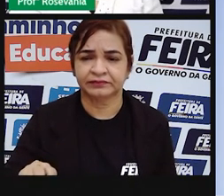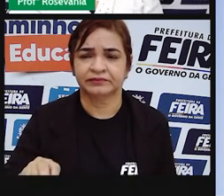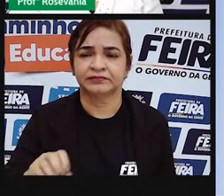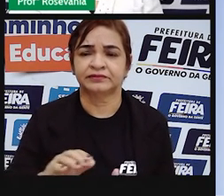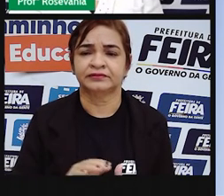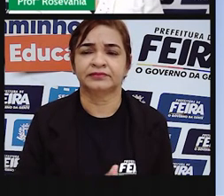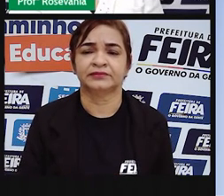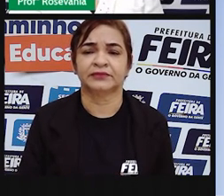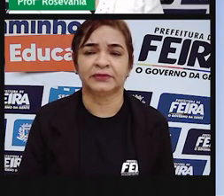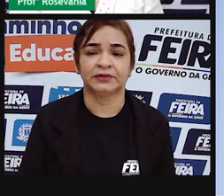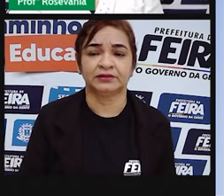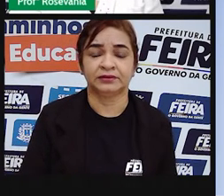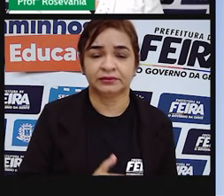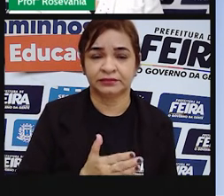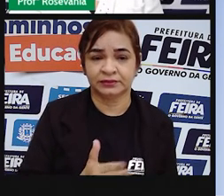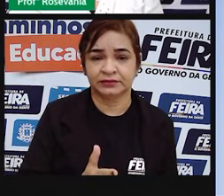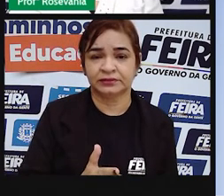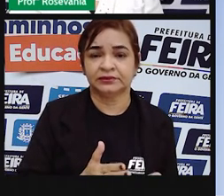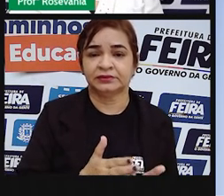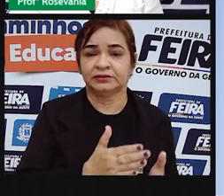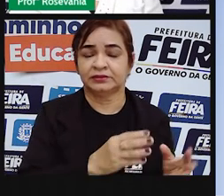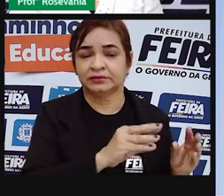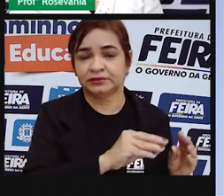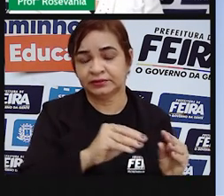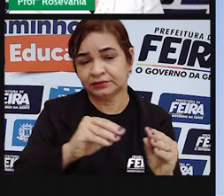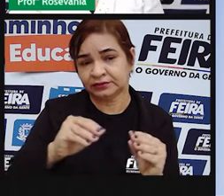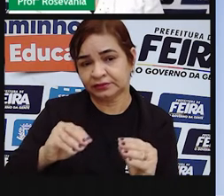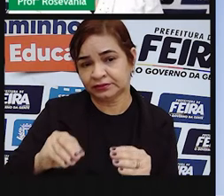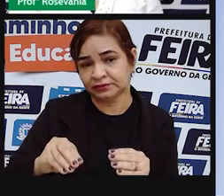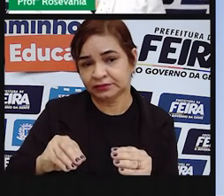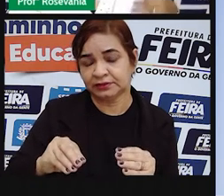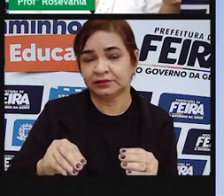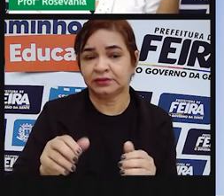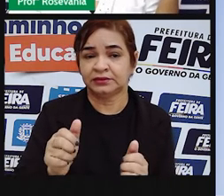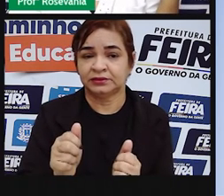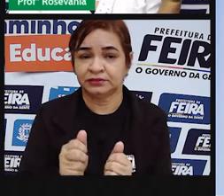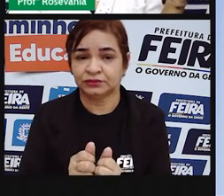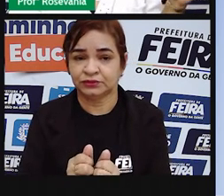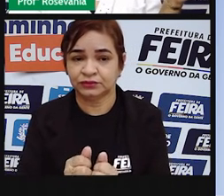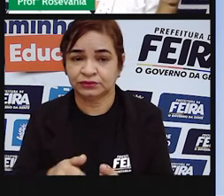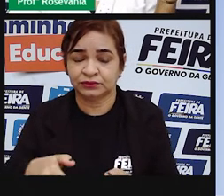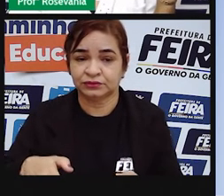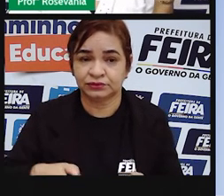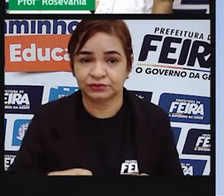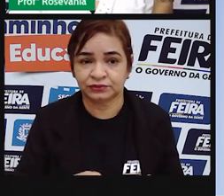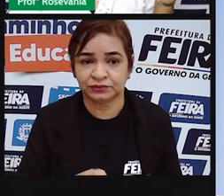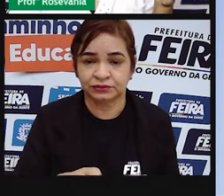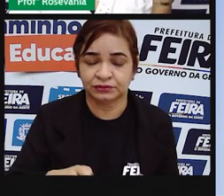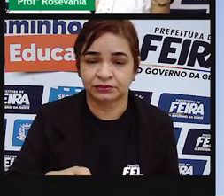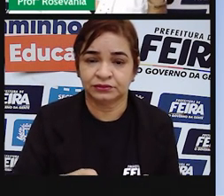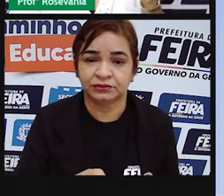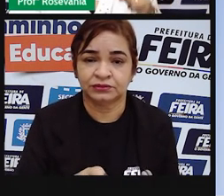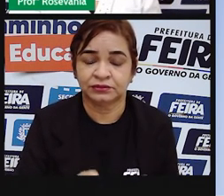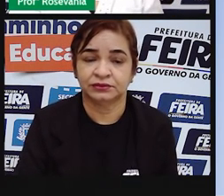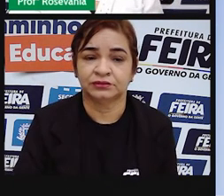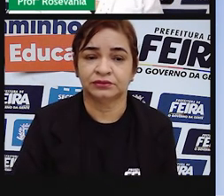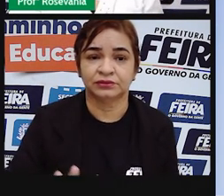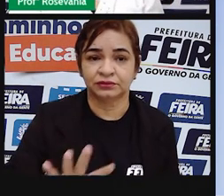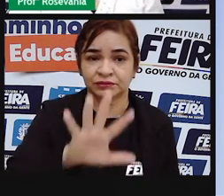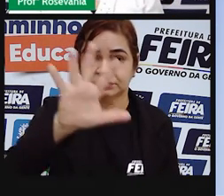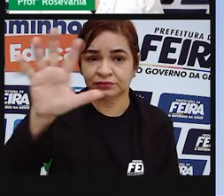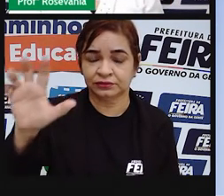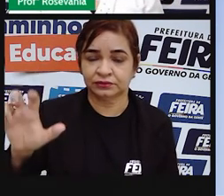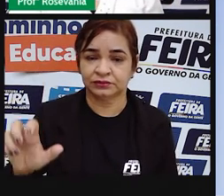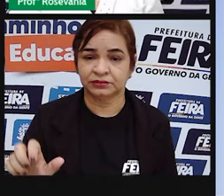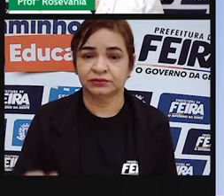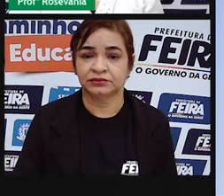40 e 50, ficou nessa parte aqui mais do litoral. Mas como nós já estudamos anteriormente, né, da formação do território brasileiro,